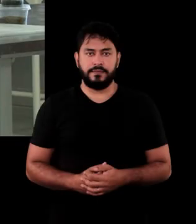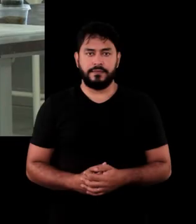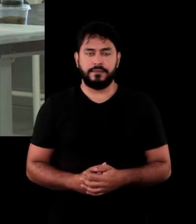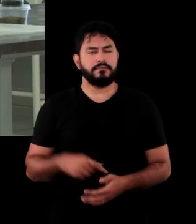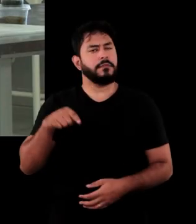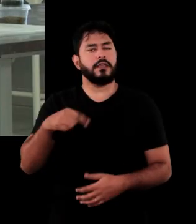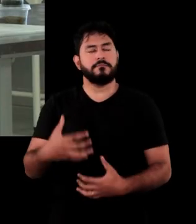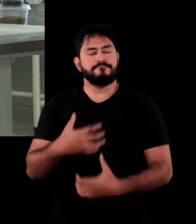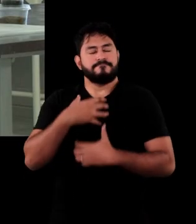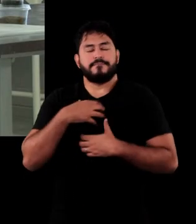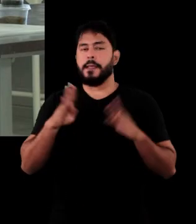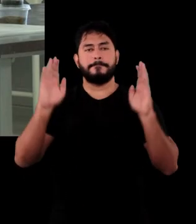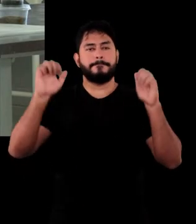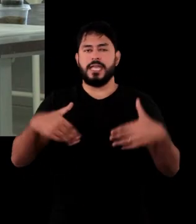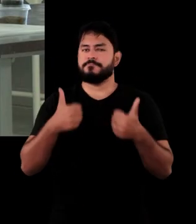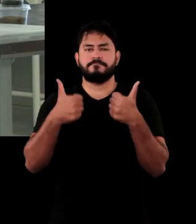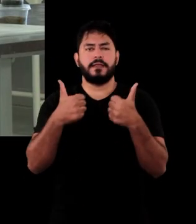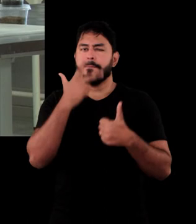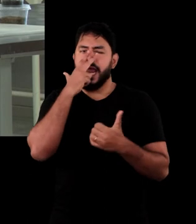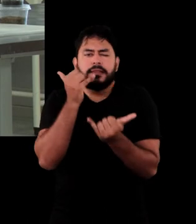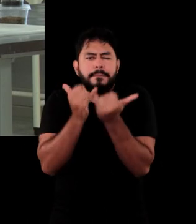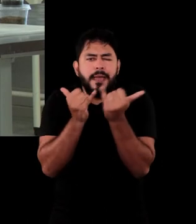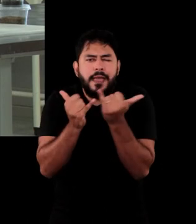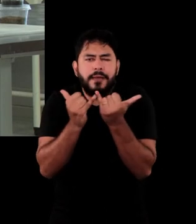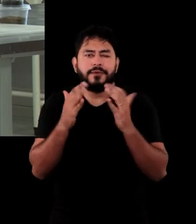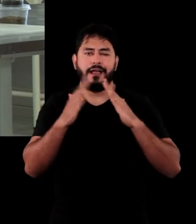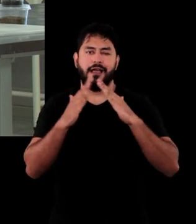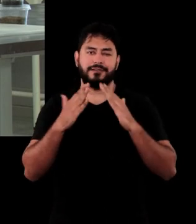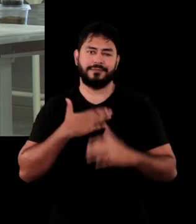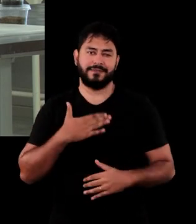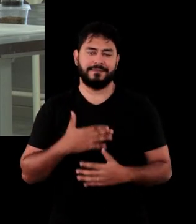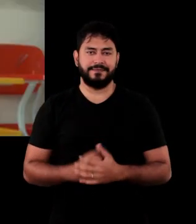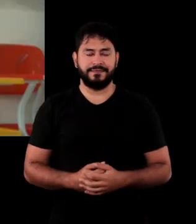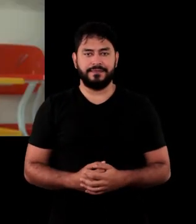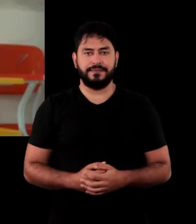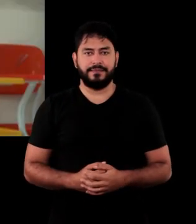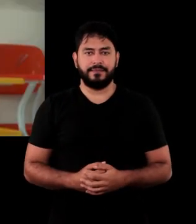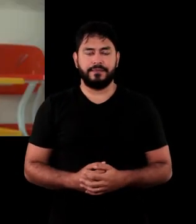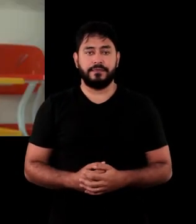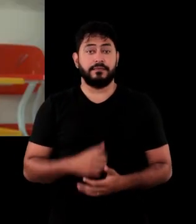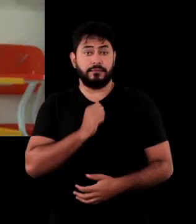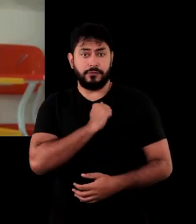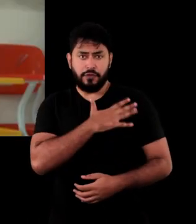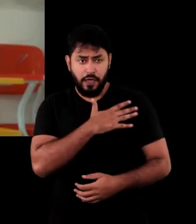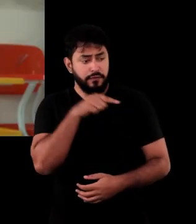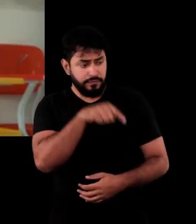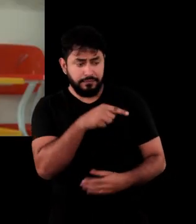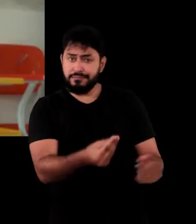Eu me sinto muito bem. Para mim é como se fosse uma casa. E o IEF me